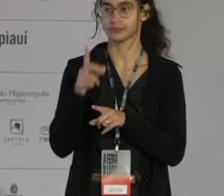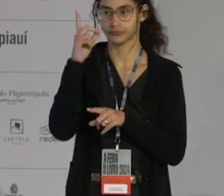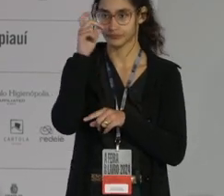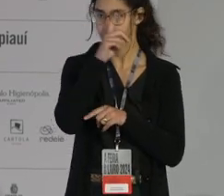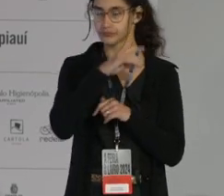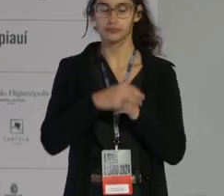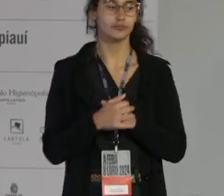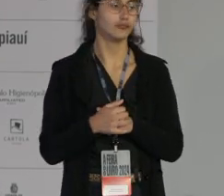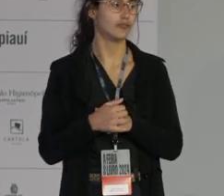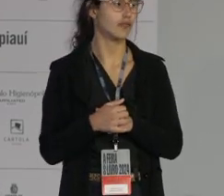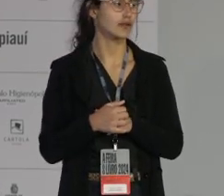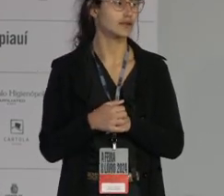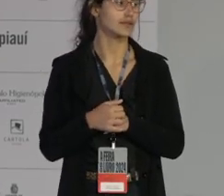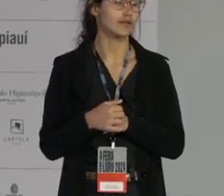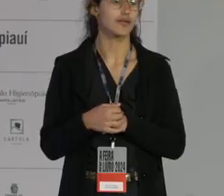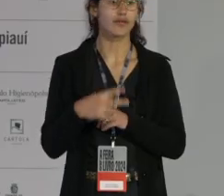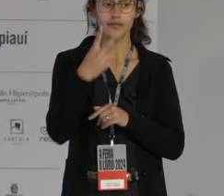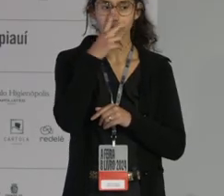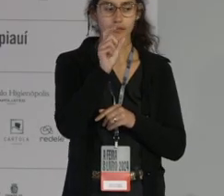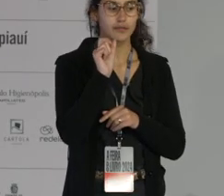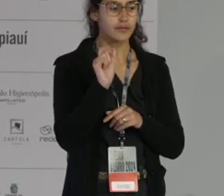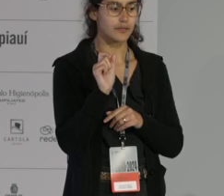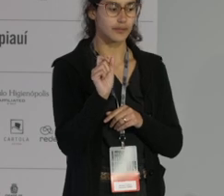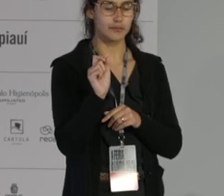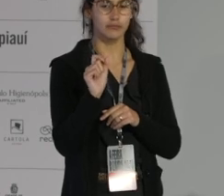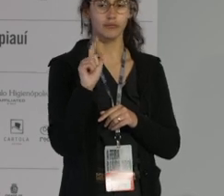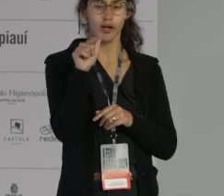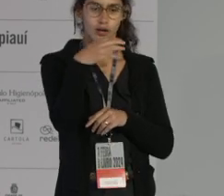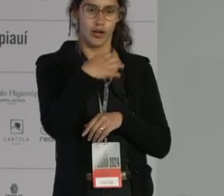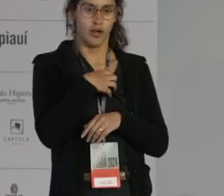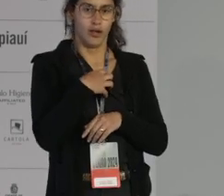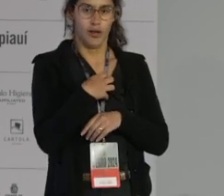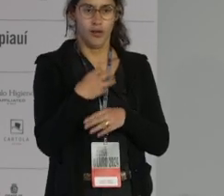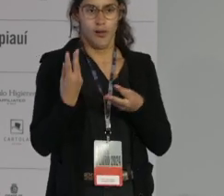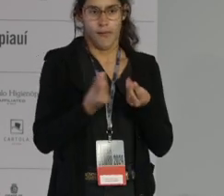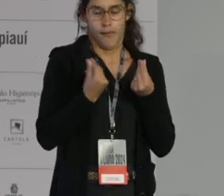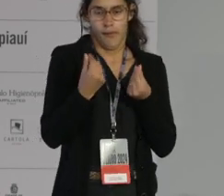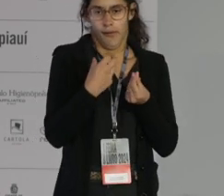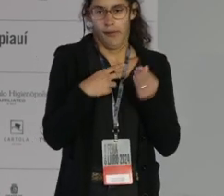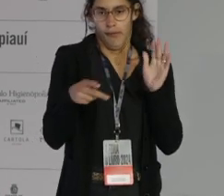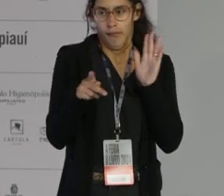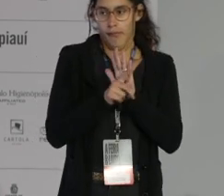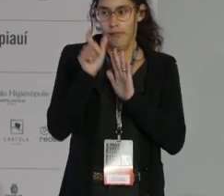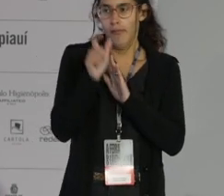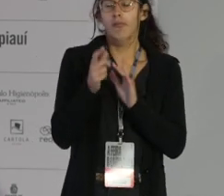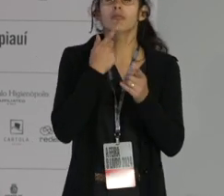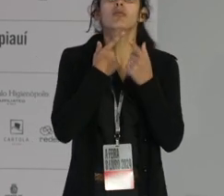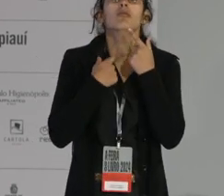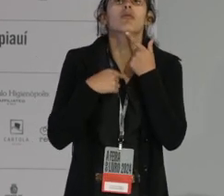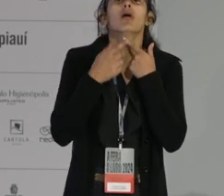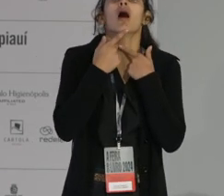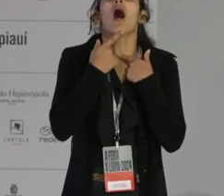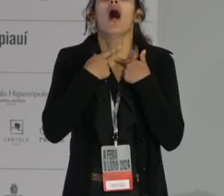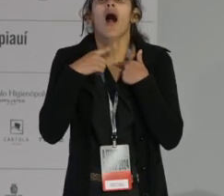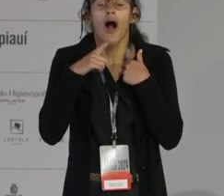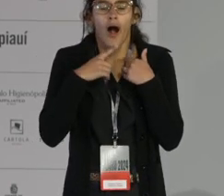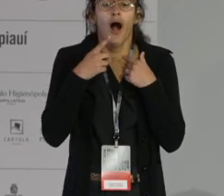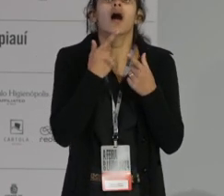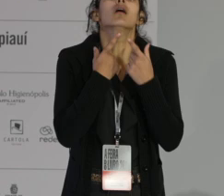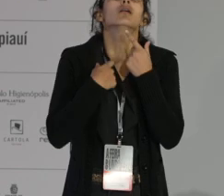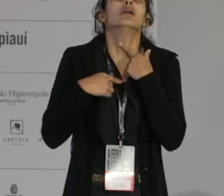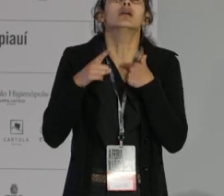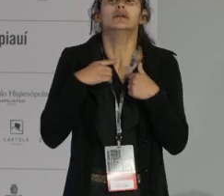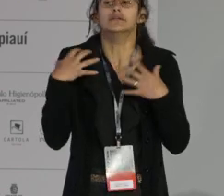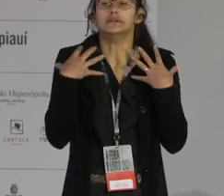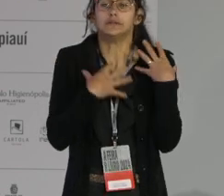complexo. Você acha que essa, então, que seria a fome insaciável do canibal, tipo, é essa vontade de esse corpo desejante